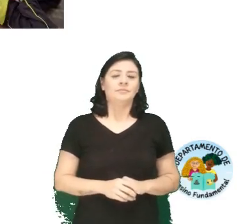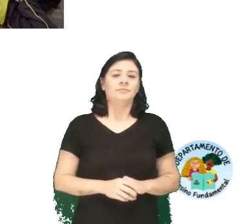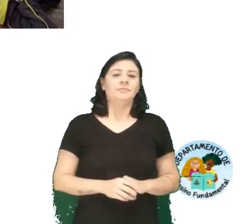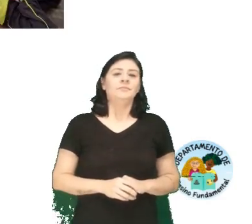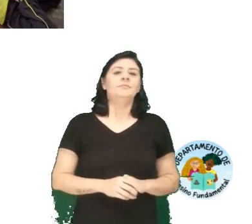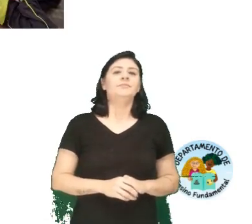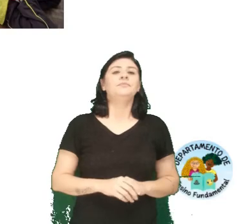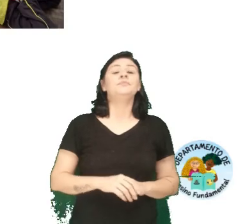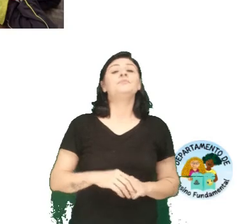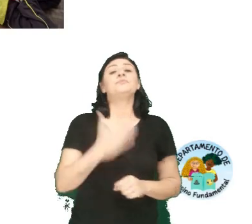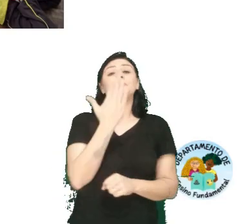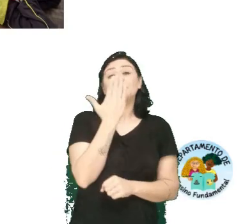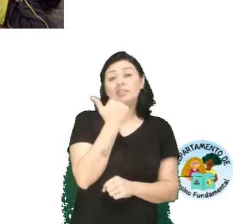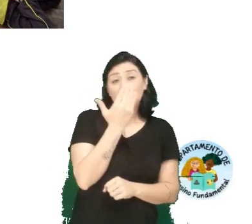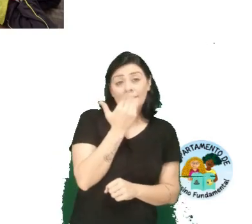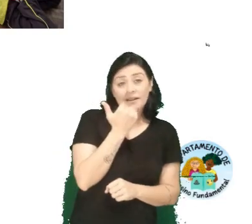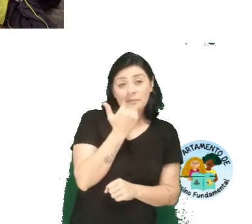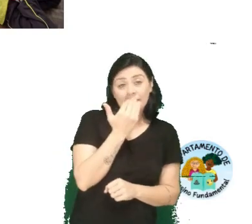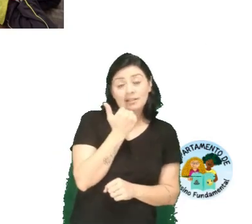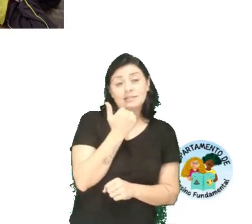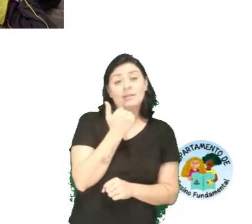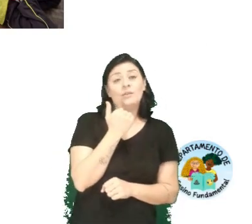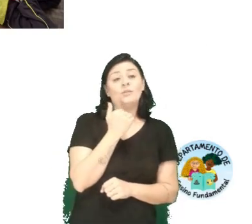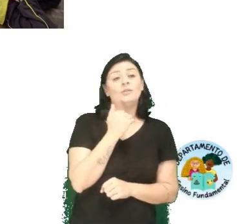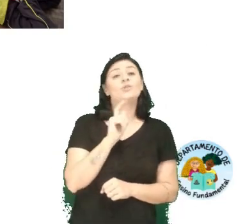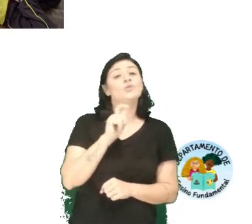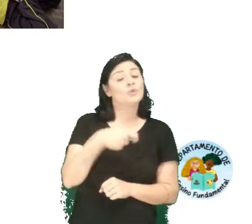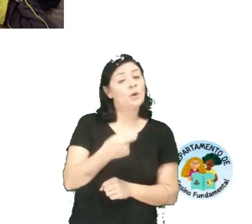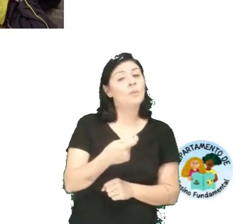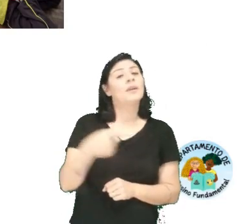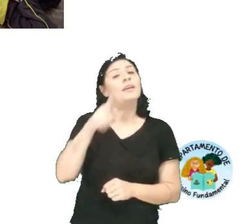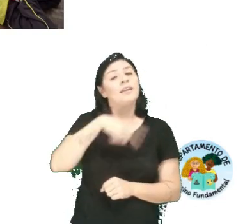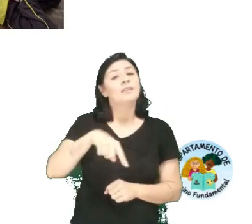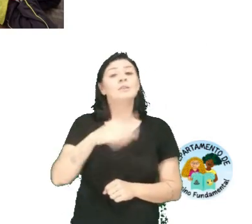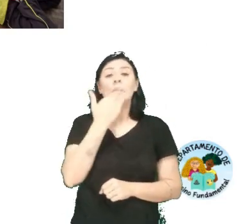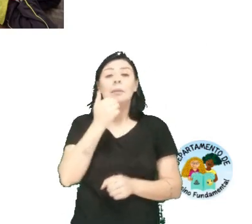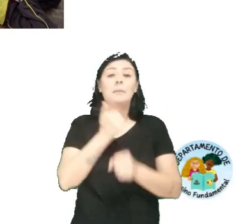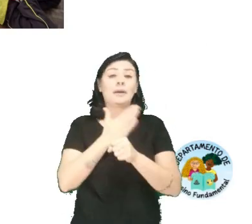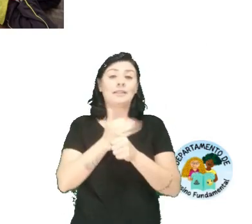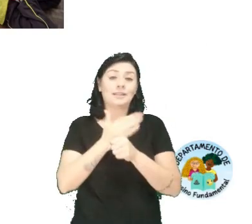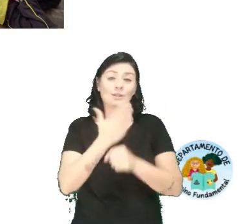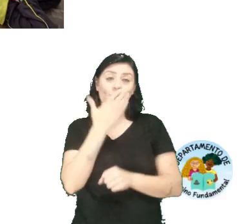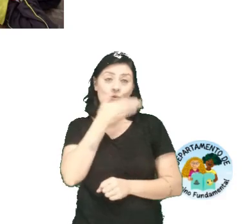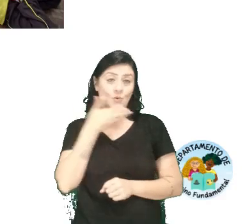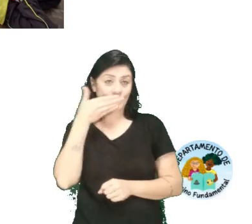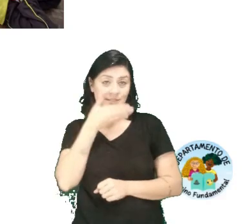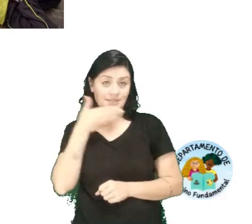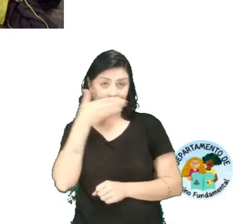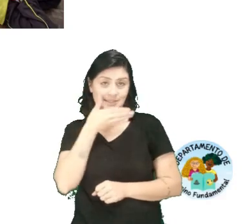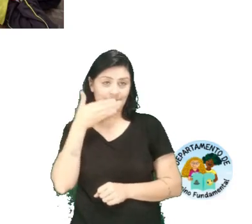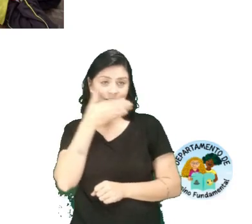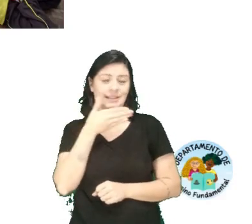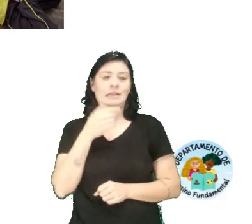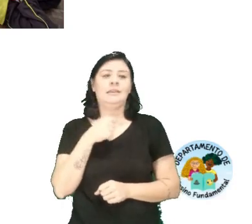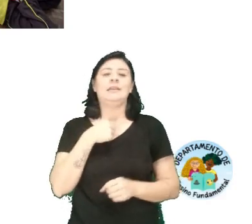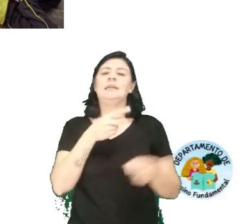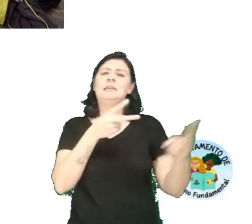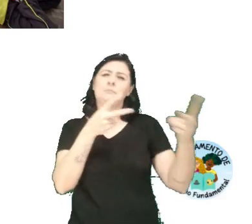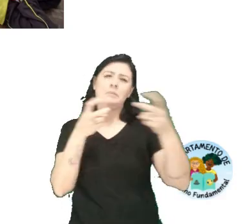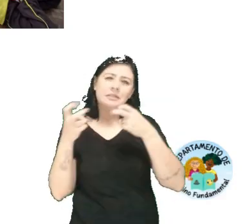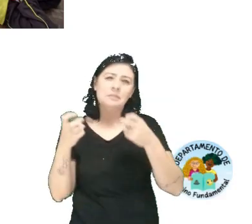Com a alimentação, então as crianças elas fizeram o experimento da batata doce, né, observaram ali